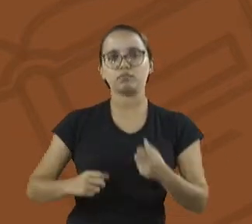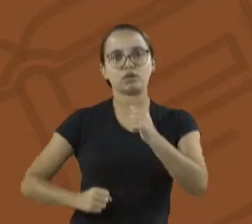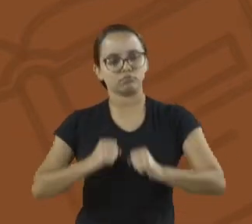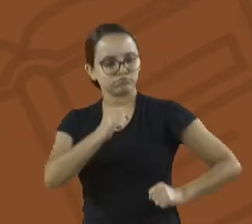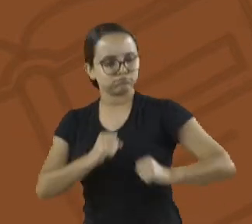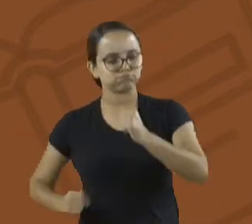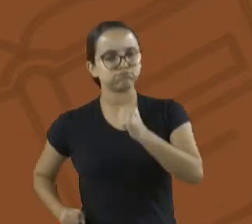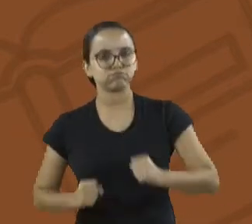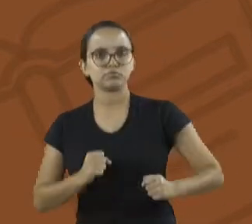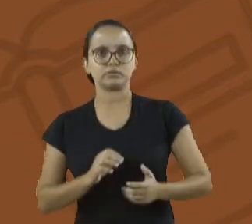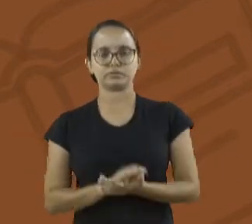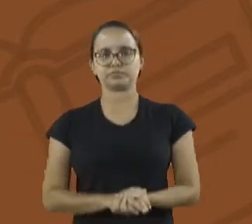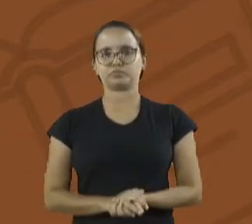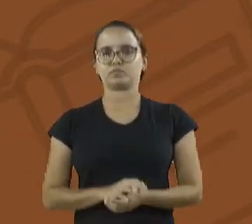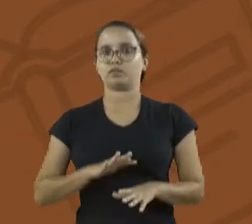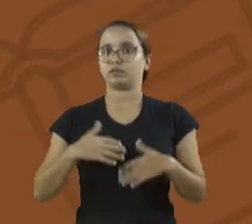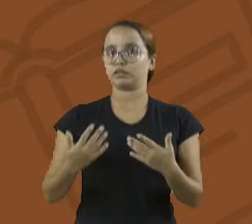uma